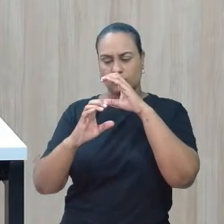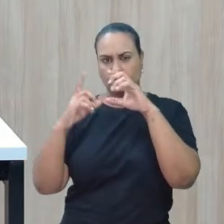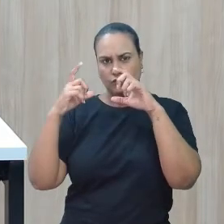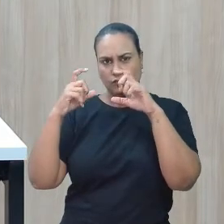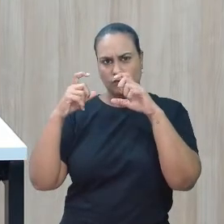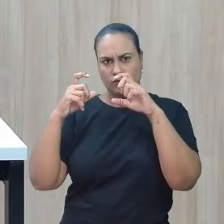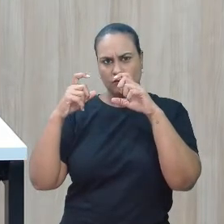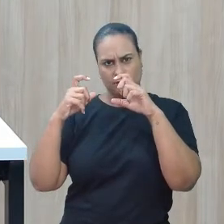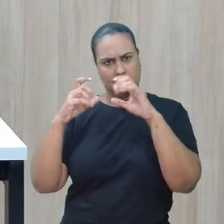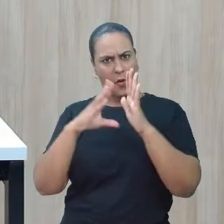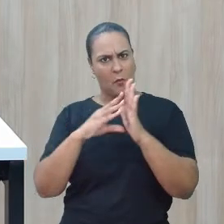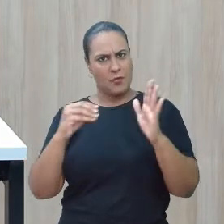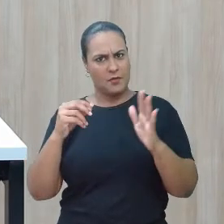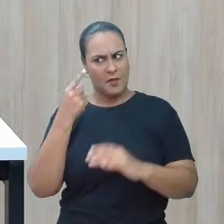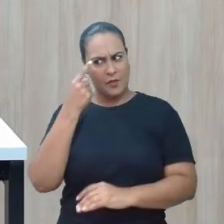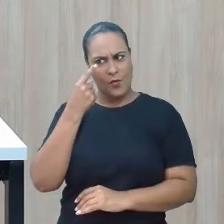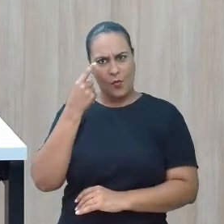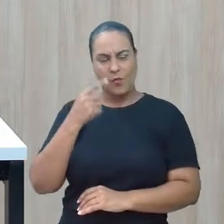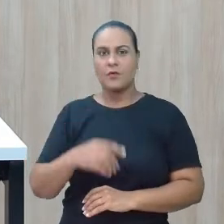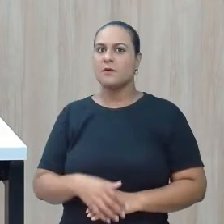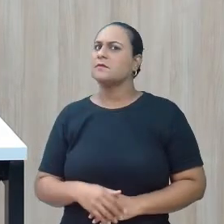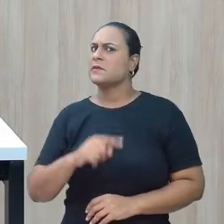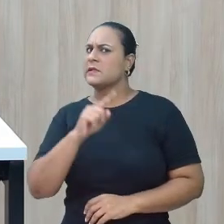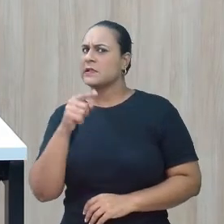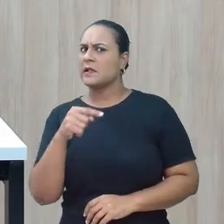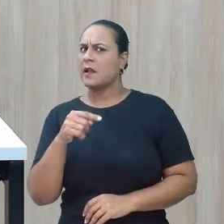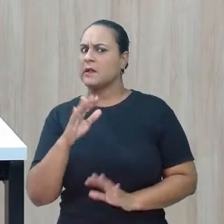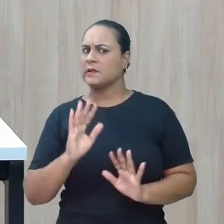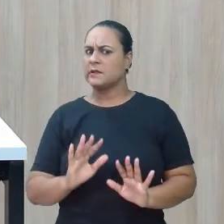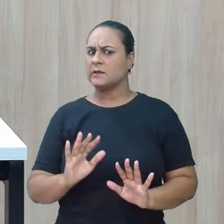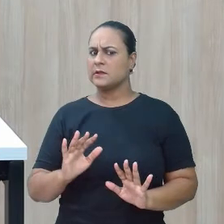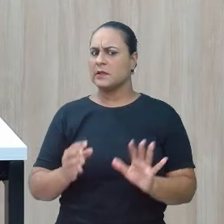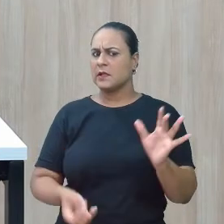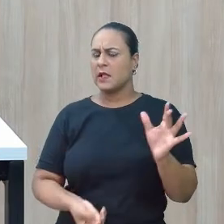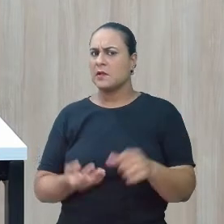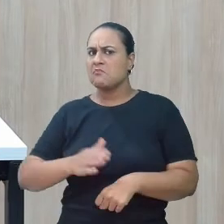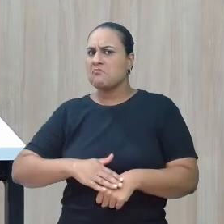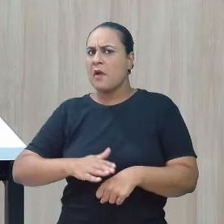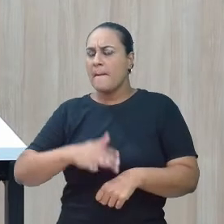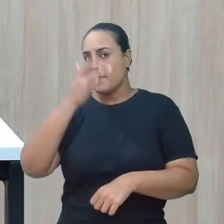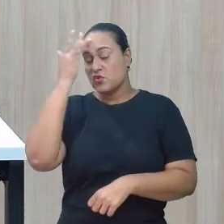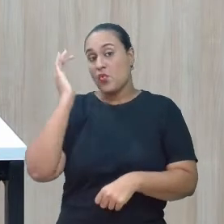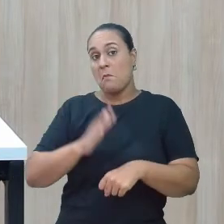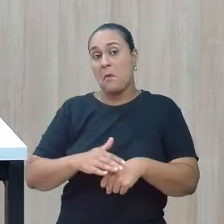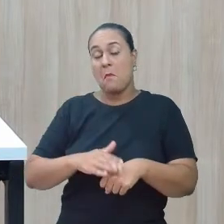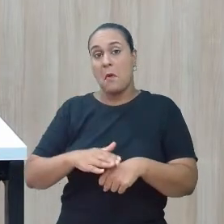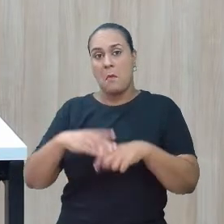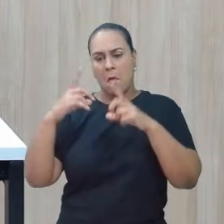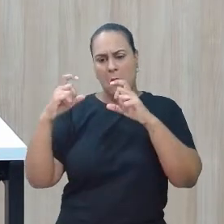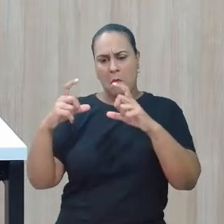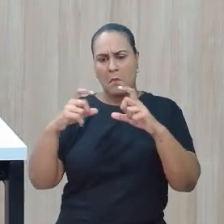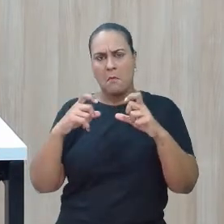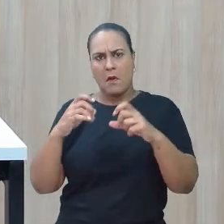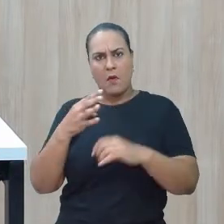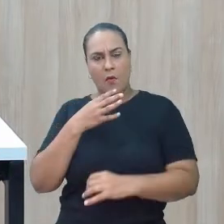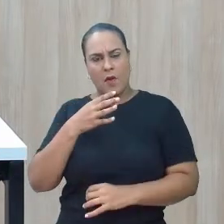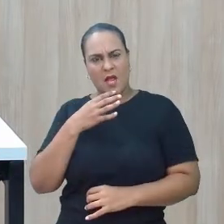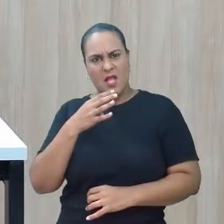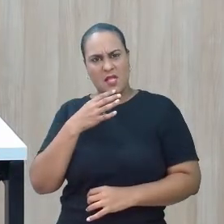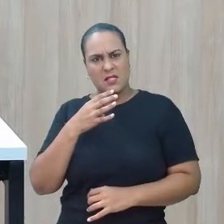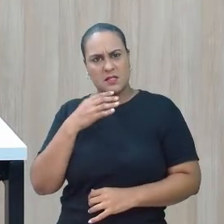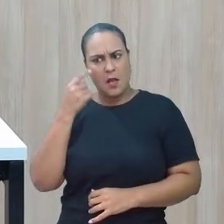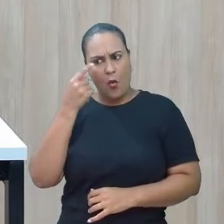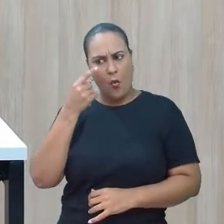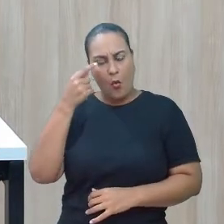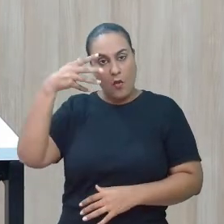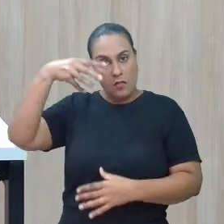olho. Será que quem inventou a máquina fotográfica já conhecia todas as partes que compõem o olho e